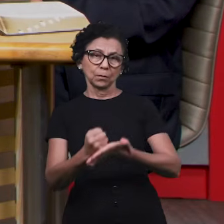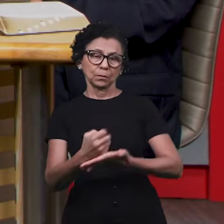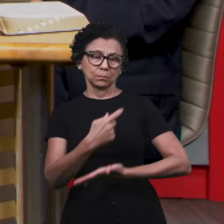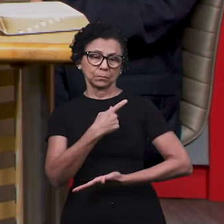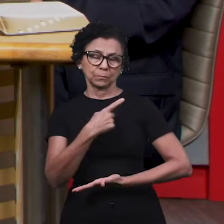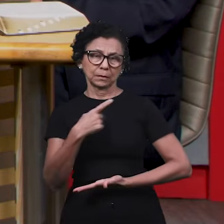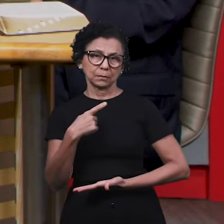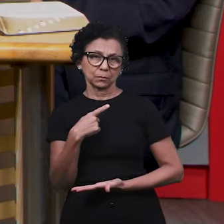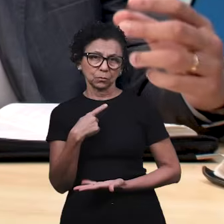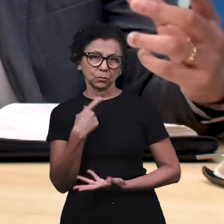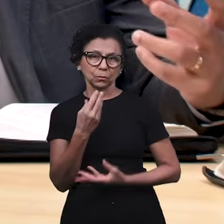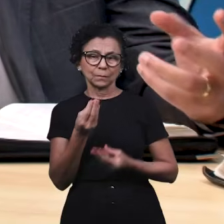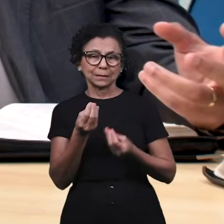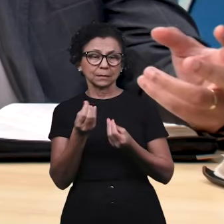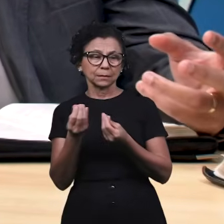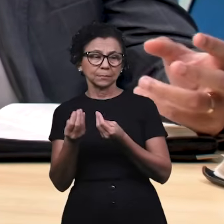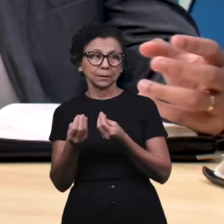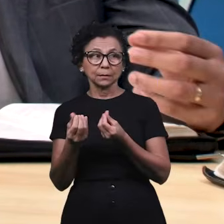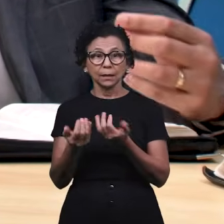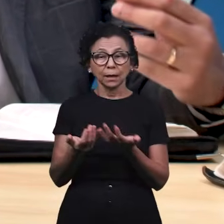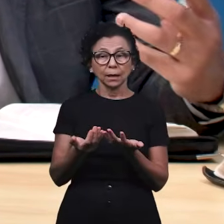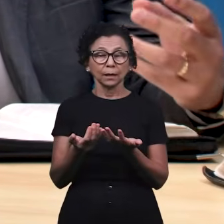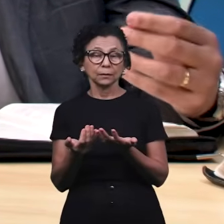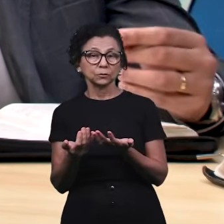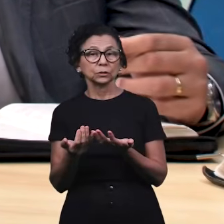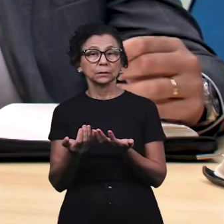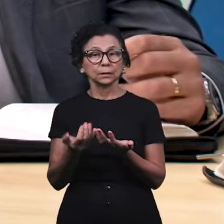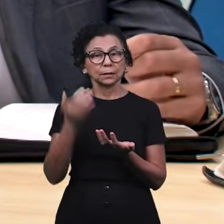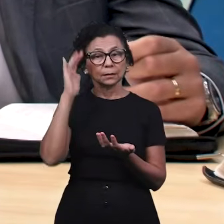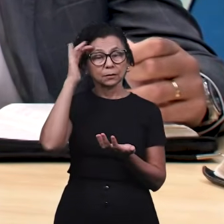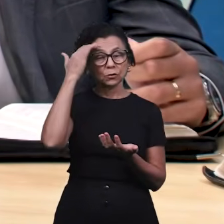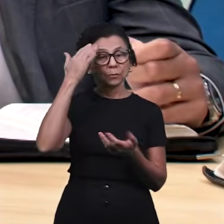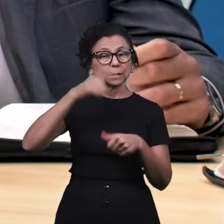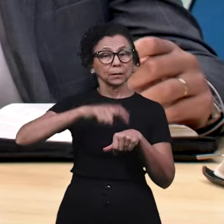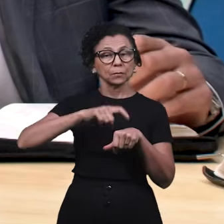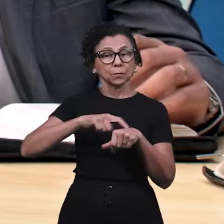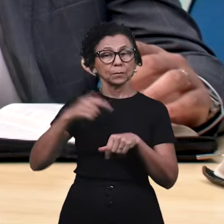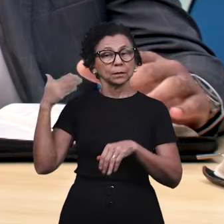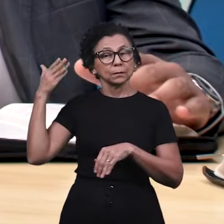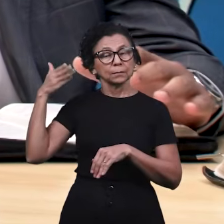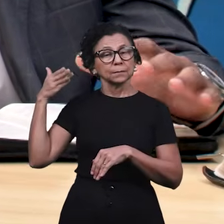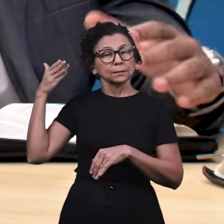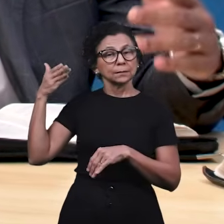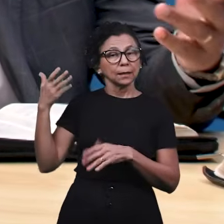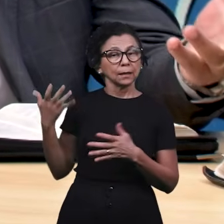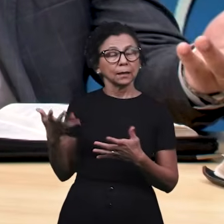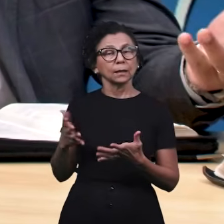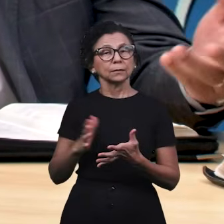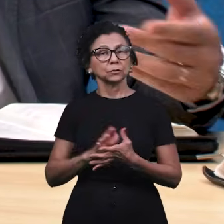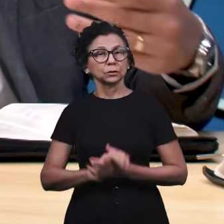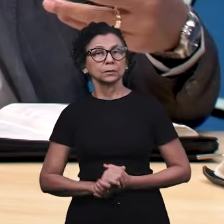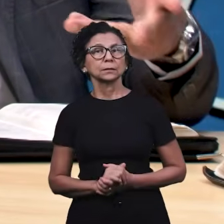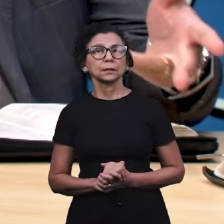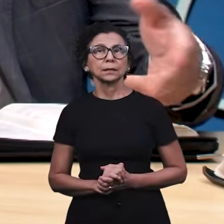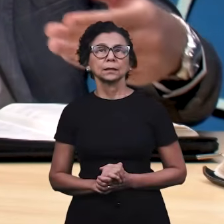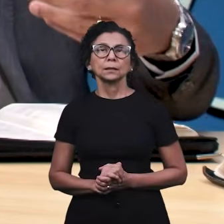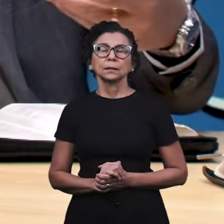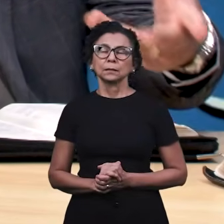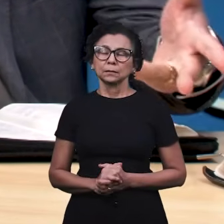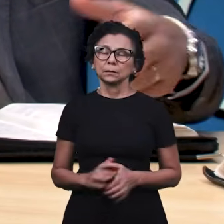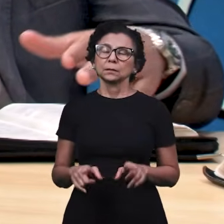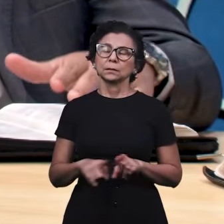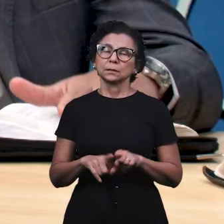a sensibilidade, com o entendimento e até mesmo dando sequência àquilo que é o culto, né,